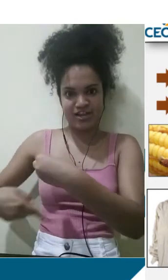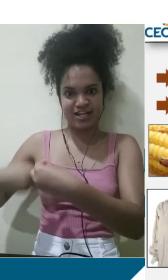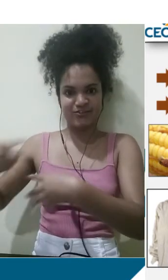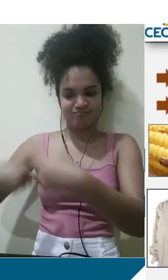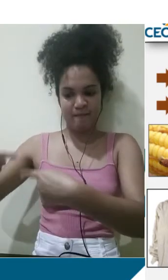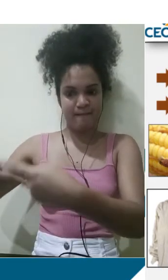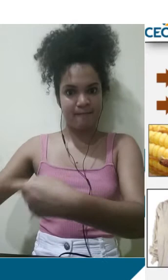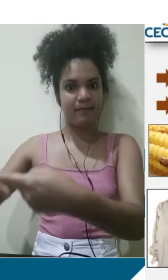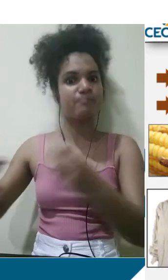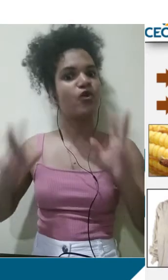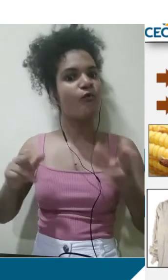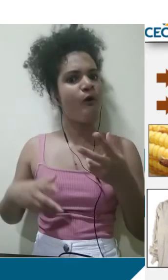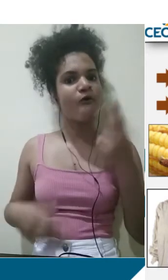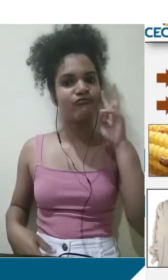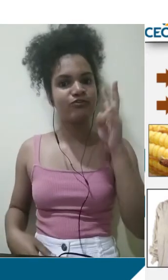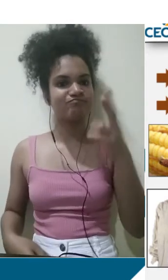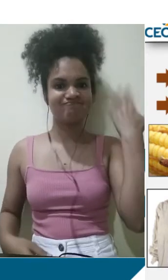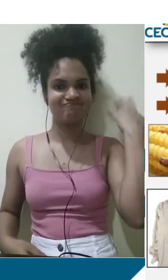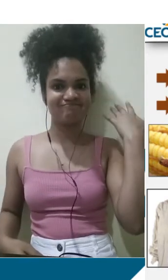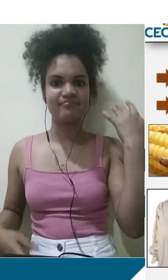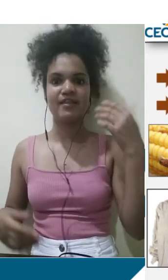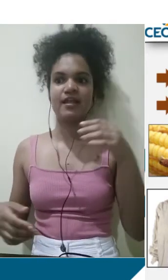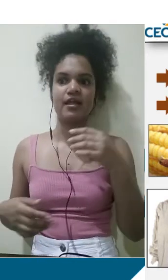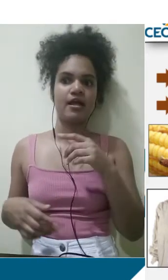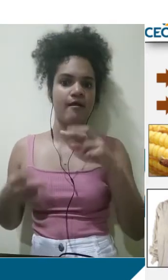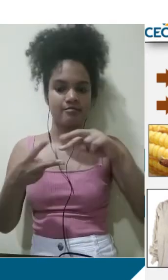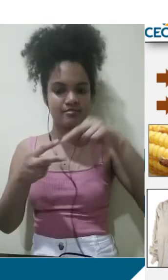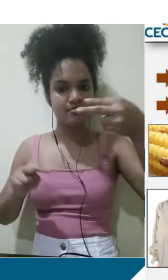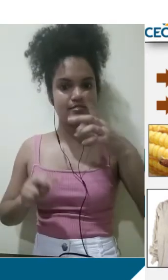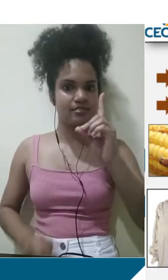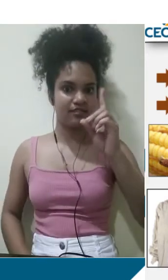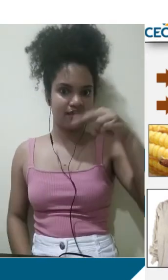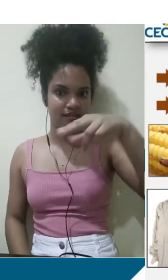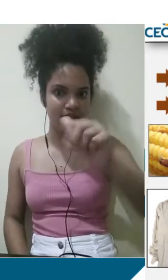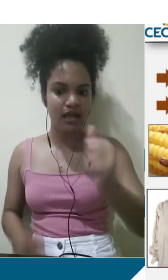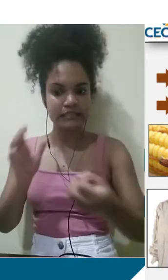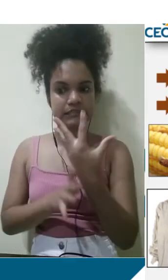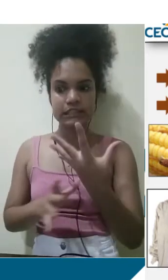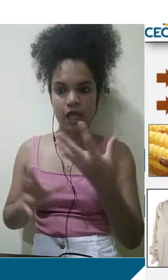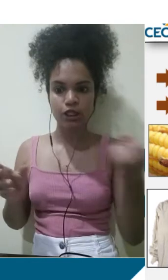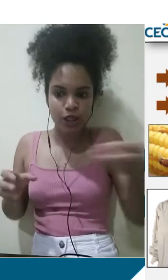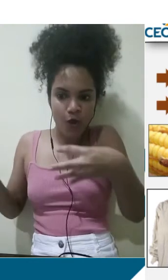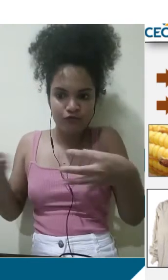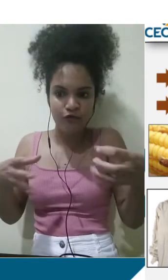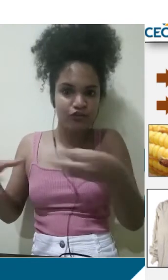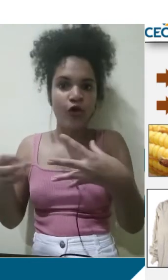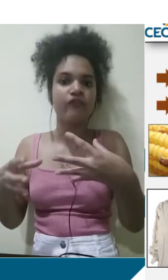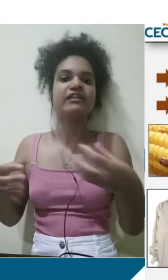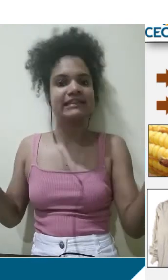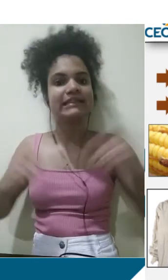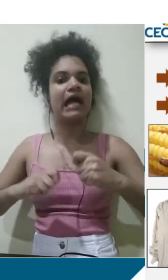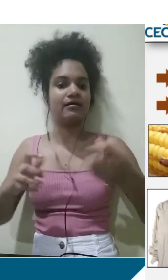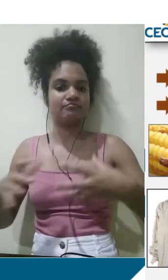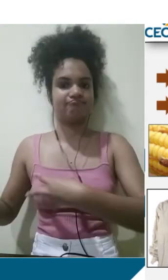a molécula de DNA que guarda a informação genética pode criar cópias de si mesma e isso possibilita a reprodução dos